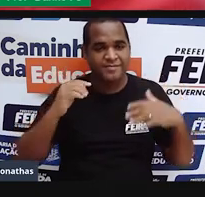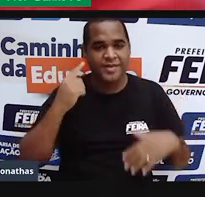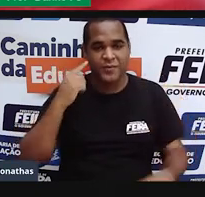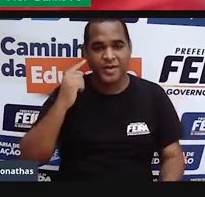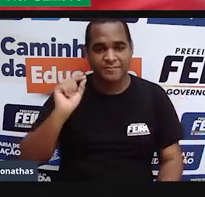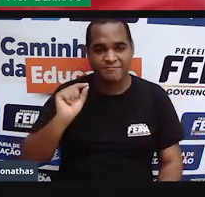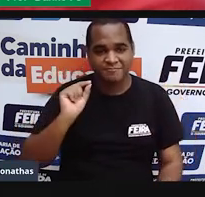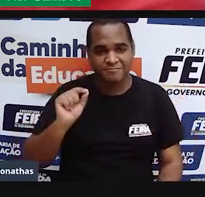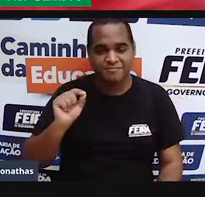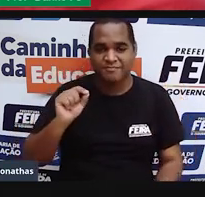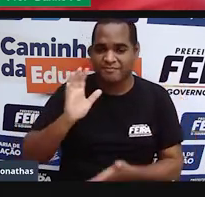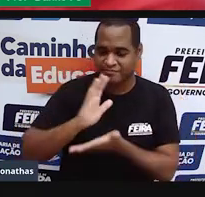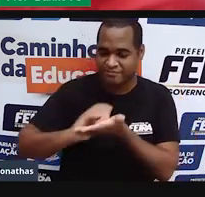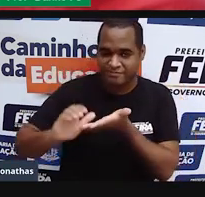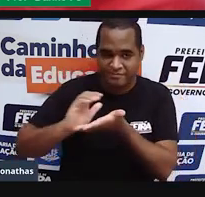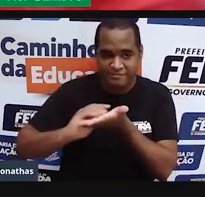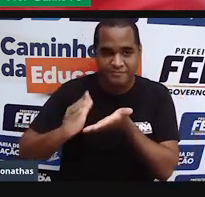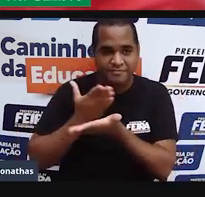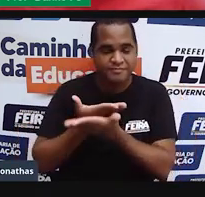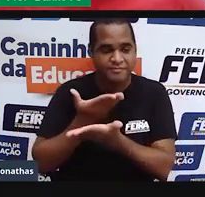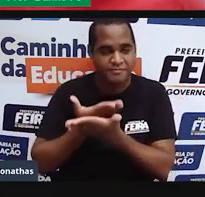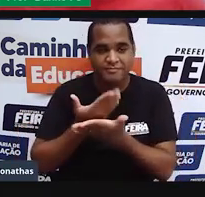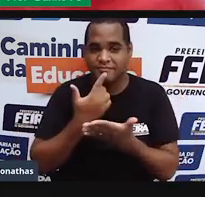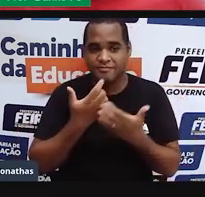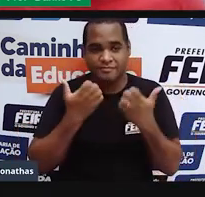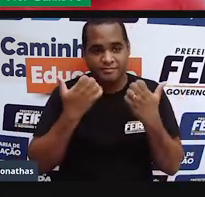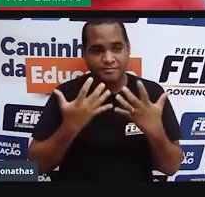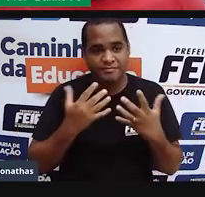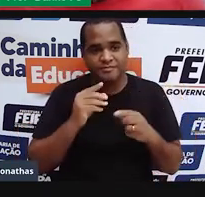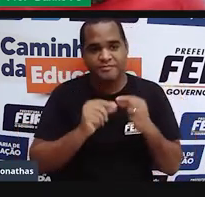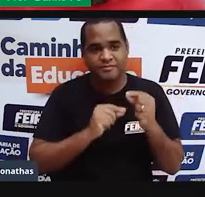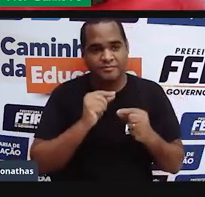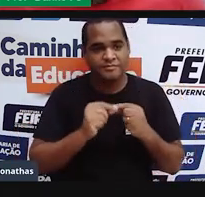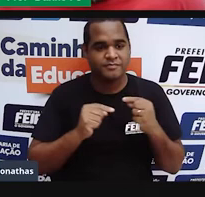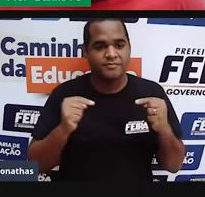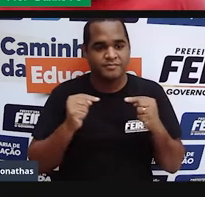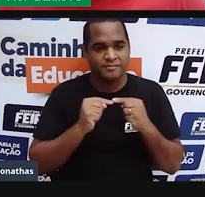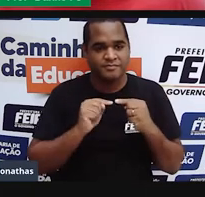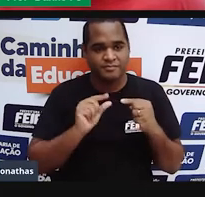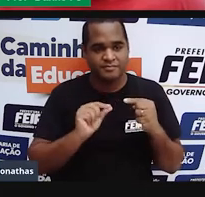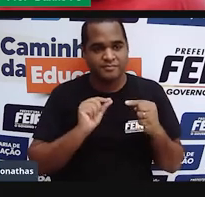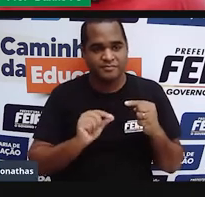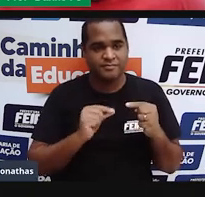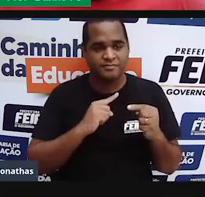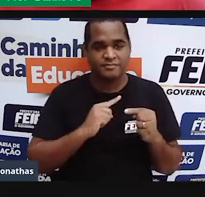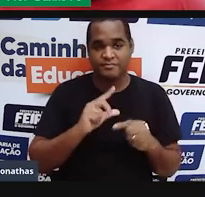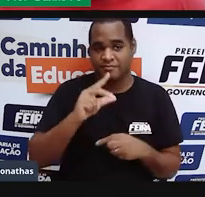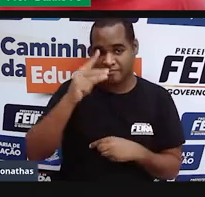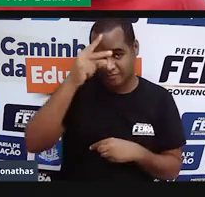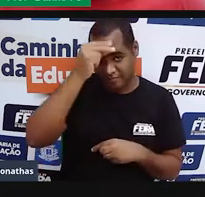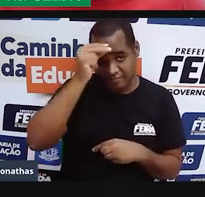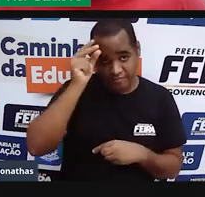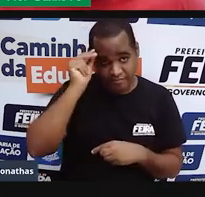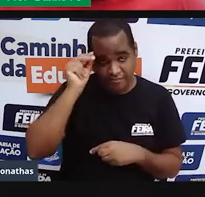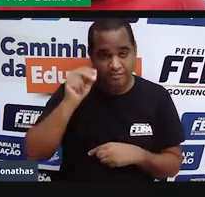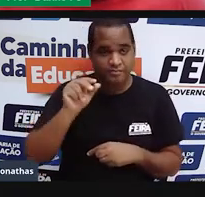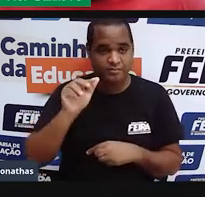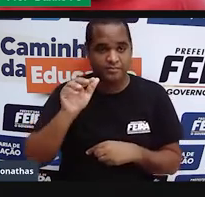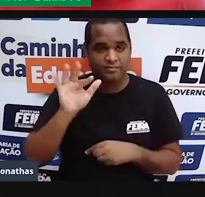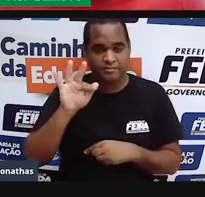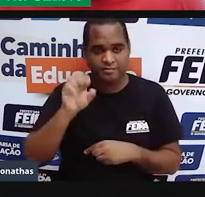da Secretaria de Educação, da Prefeitura de Feira, escrito as frases Caminho da Educação, Prefeitura de Feira de Santana, governo da